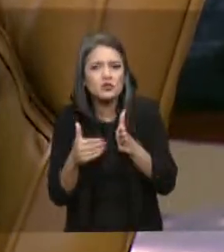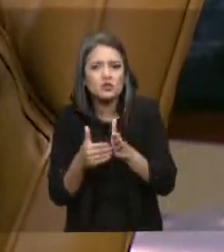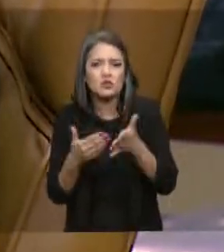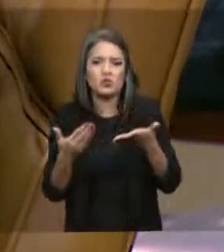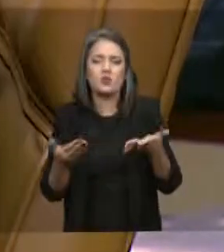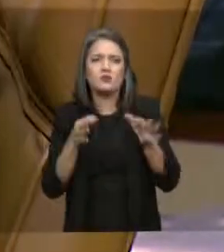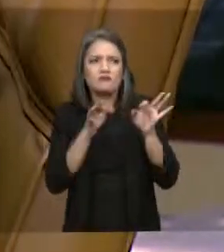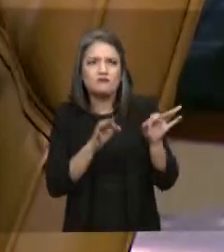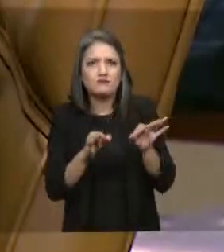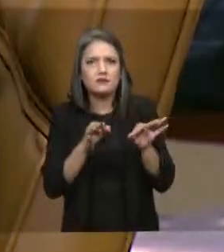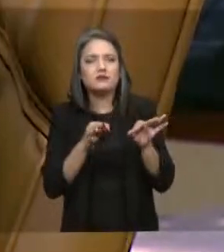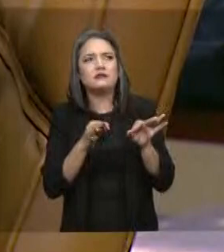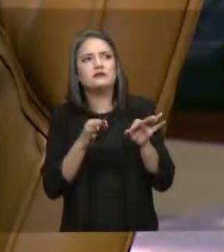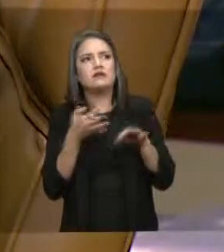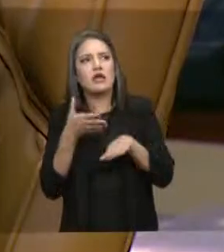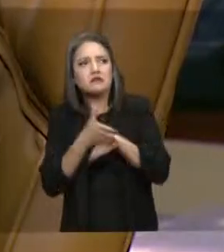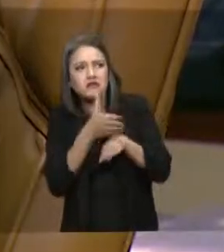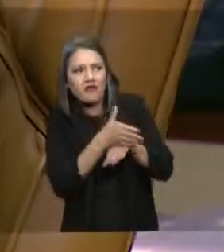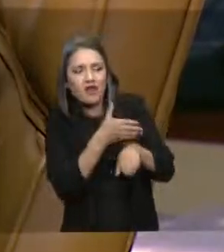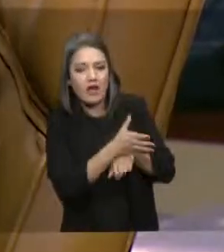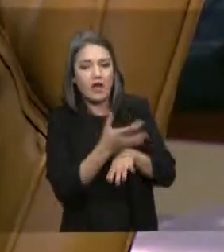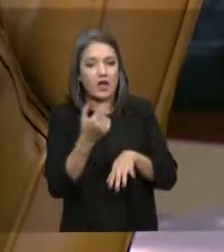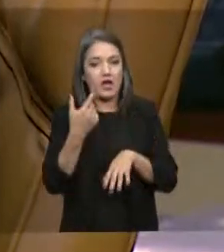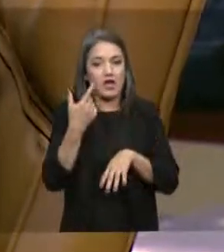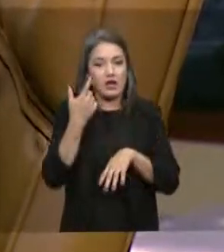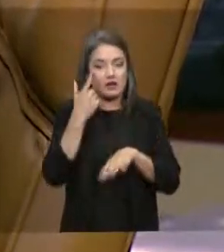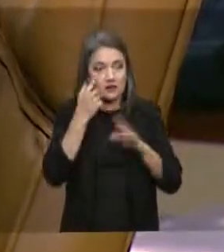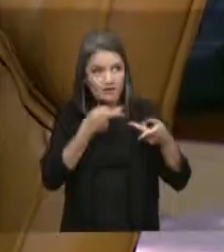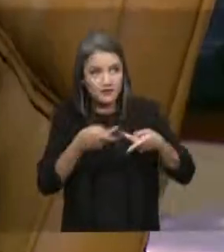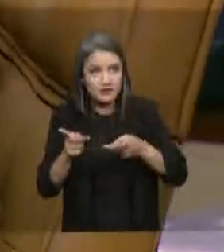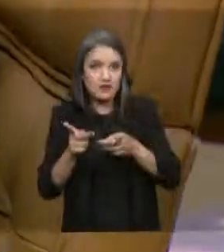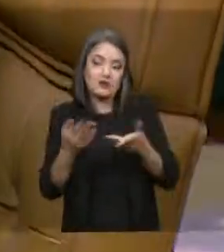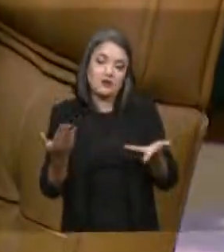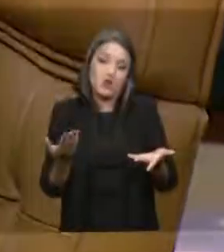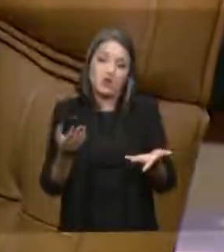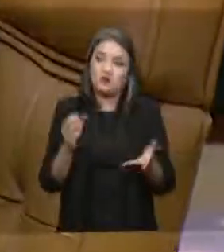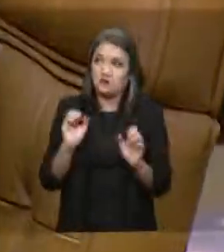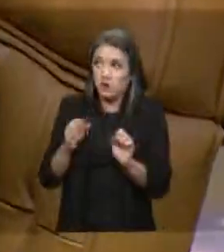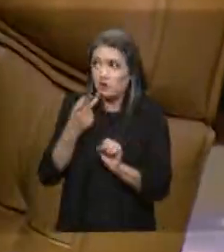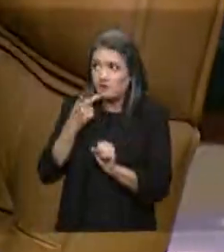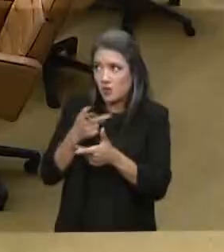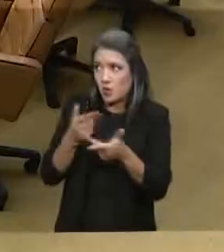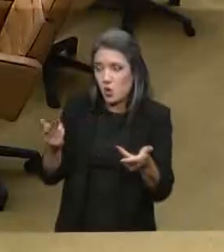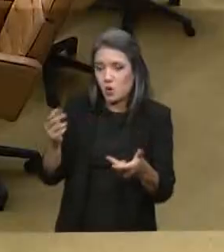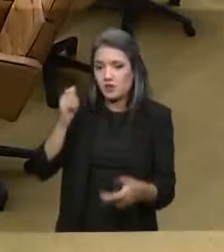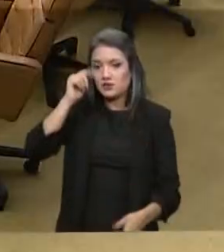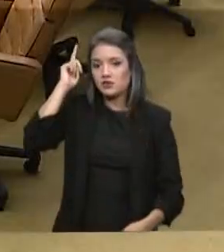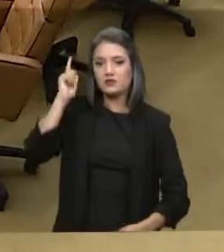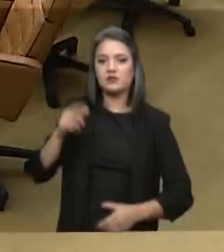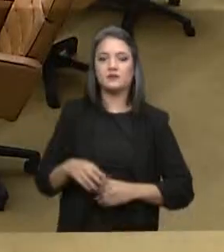nesse nessas visitas se sua excelência poderia fazer algum registro nesse sentido